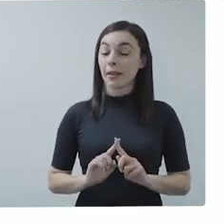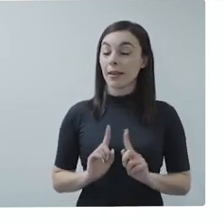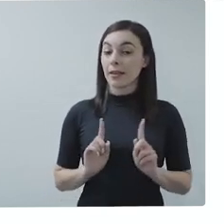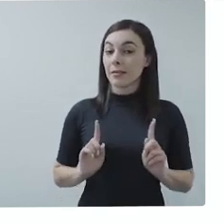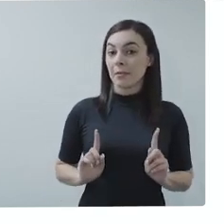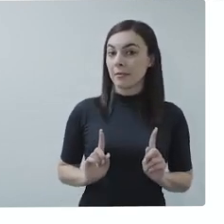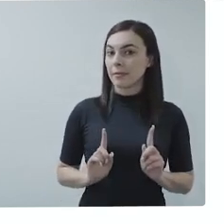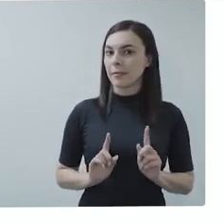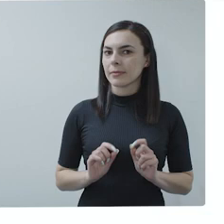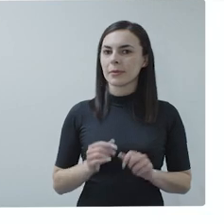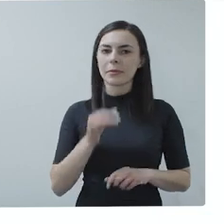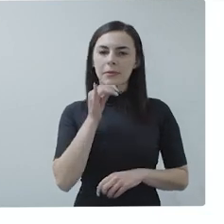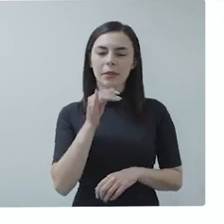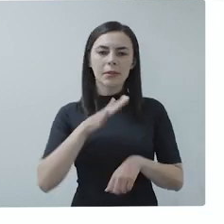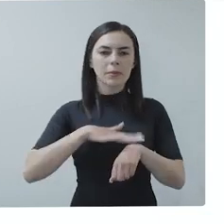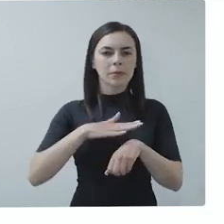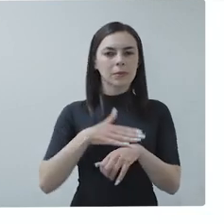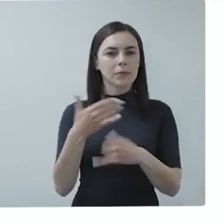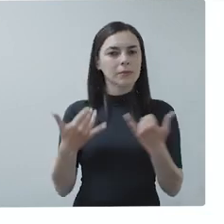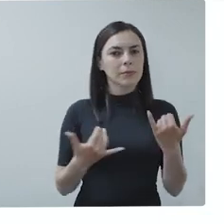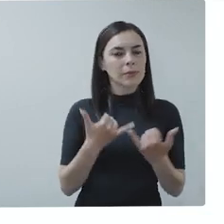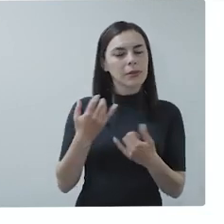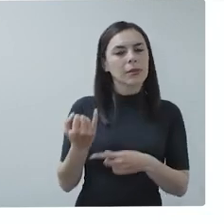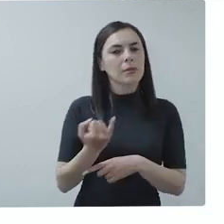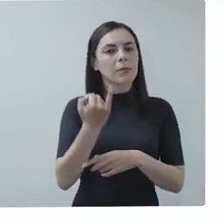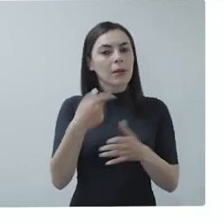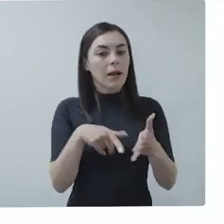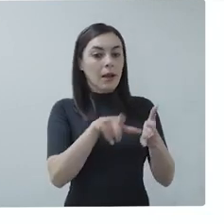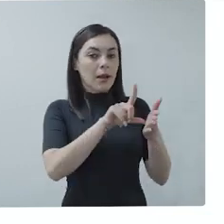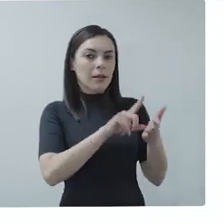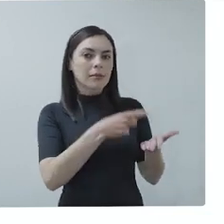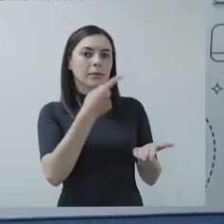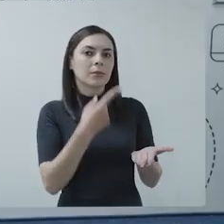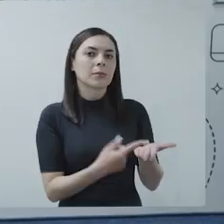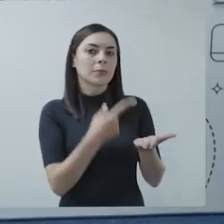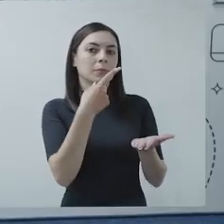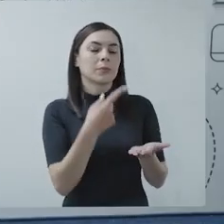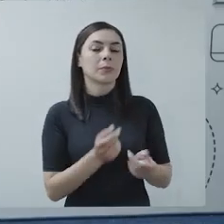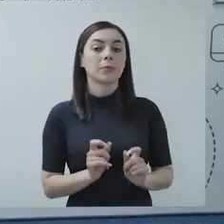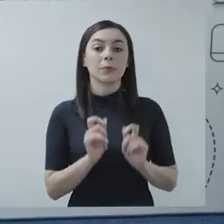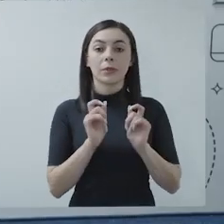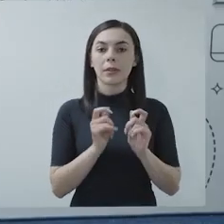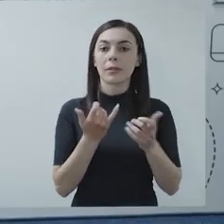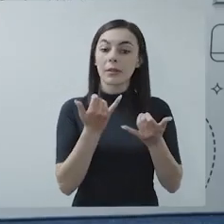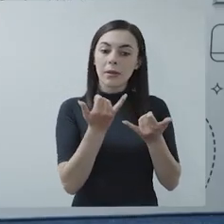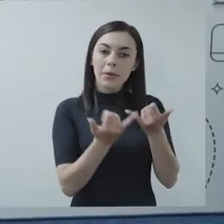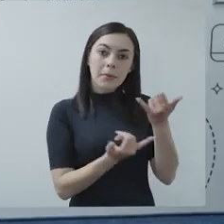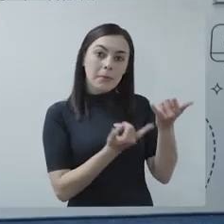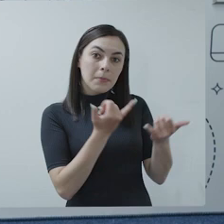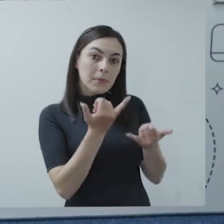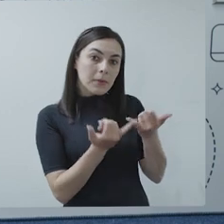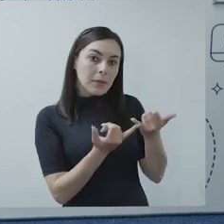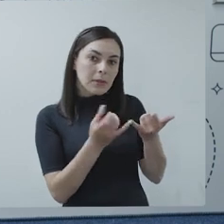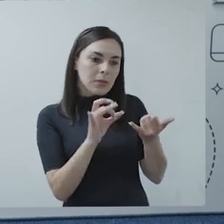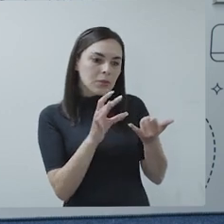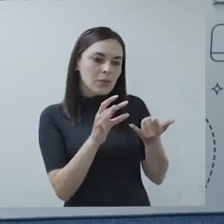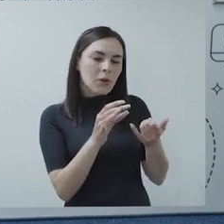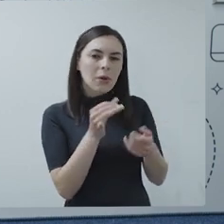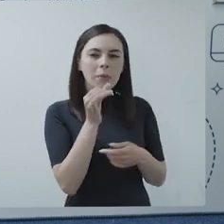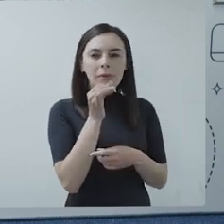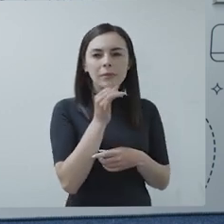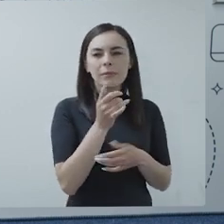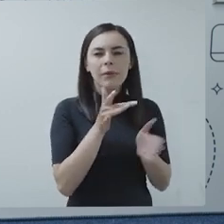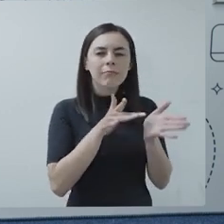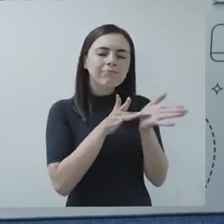na hora que você vai brincar, vocês têm que fazer um combinado. Se vai ser uma brincadeira que vai ser do brinques,